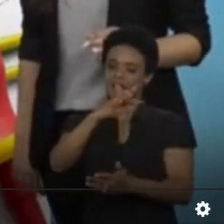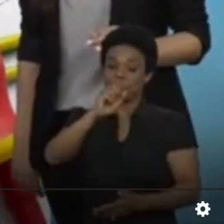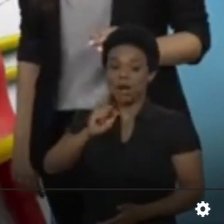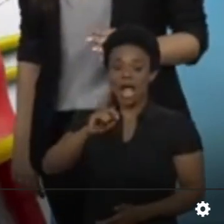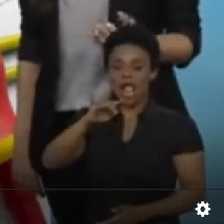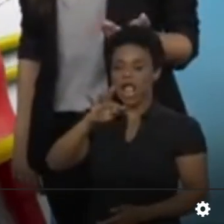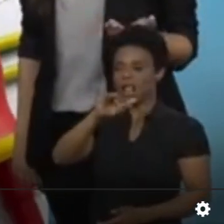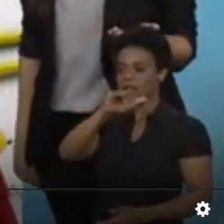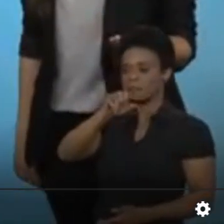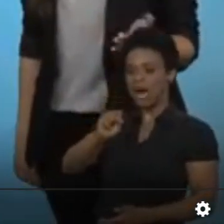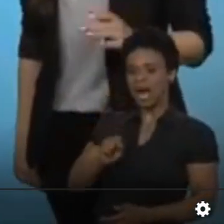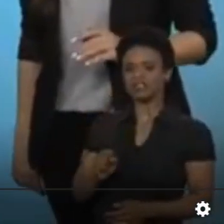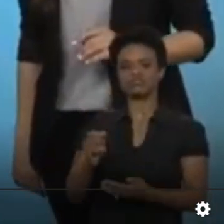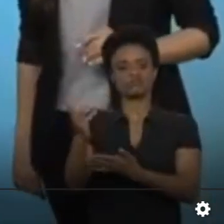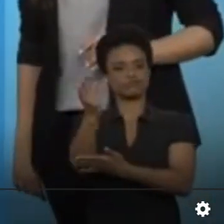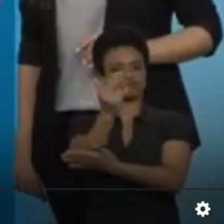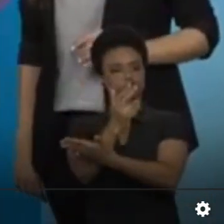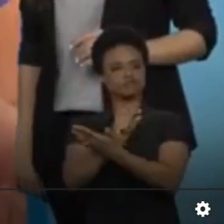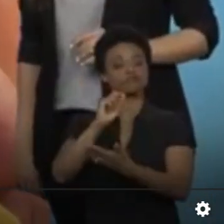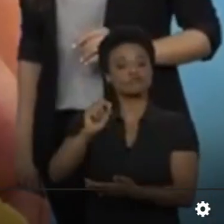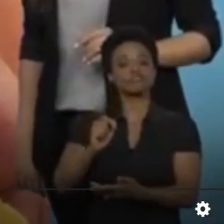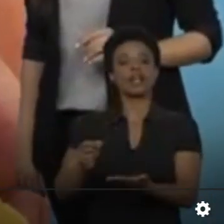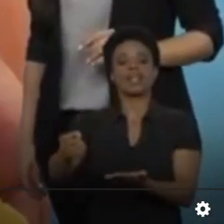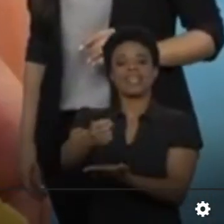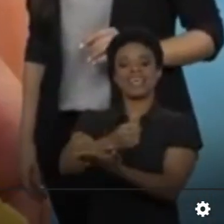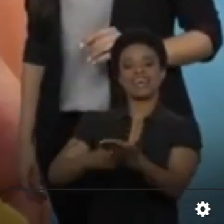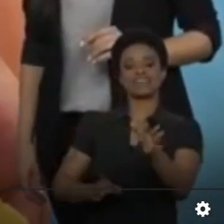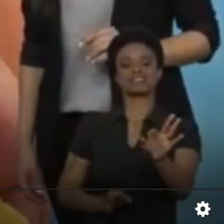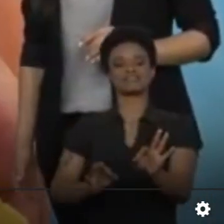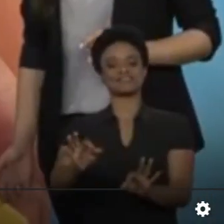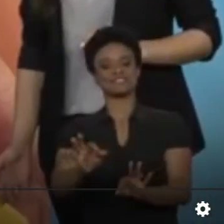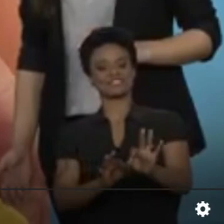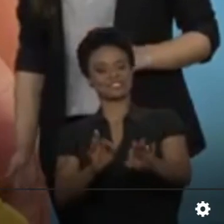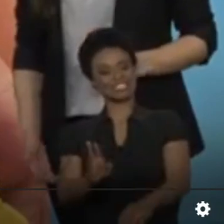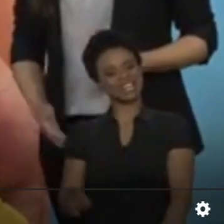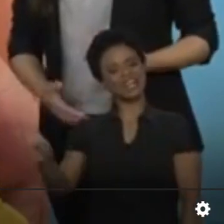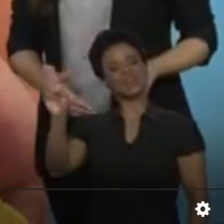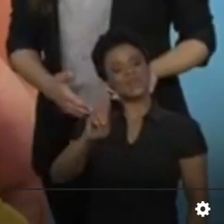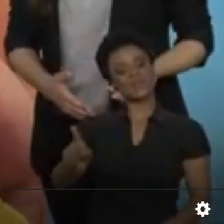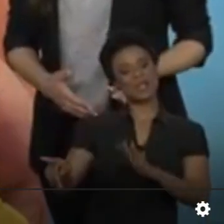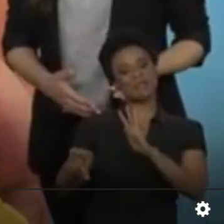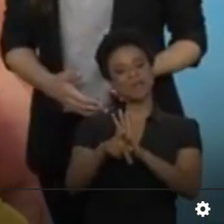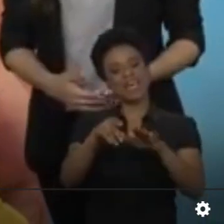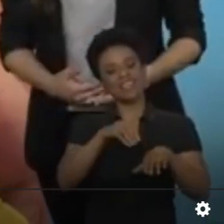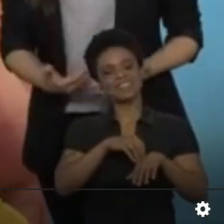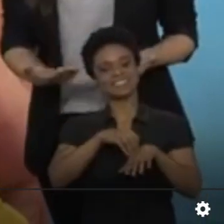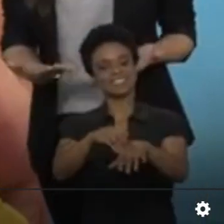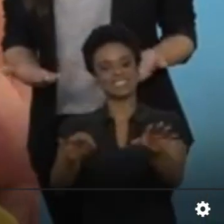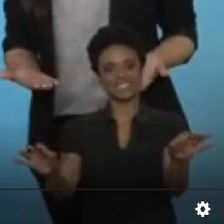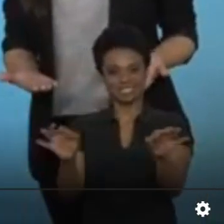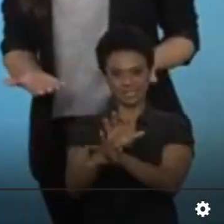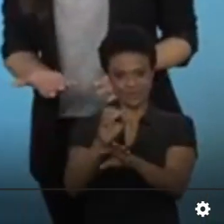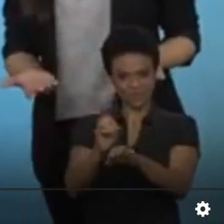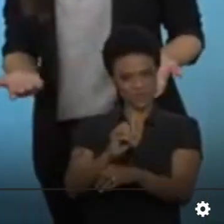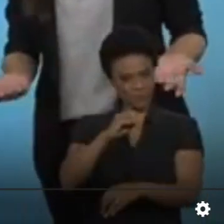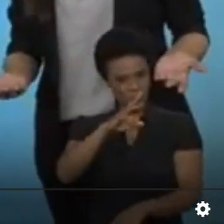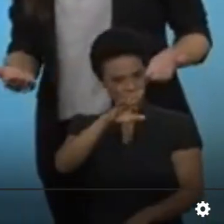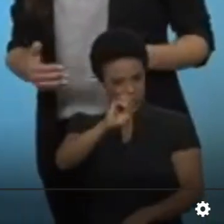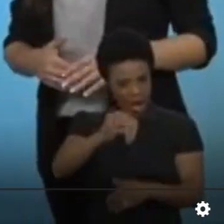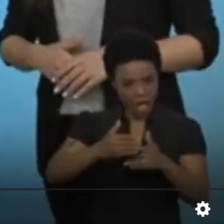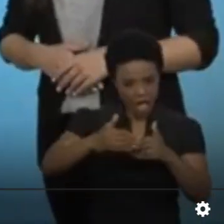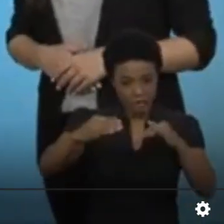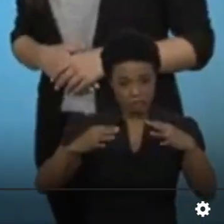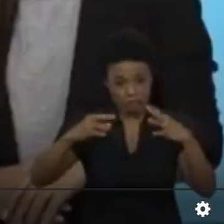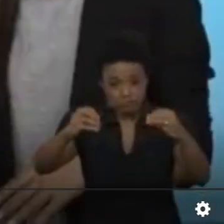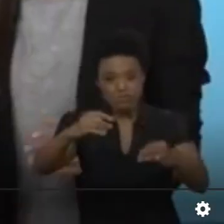diagramas elétricos, eles são a base do projeto. Além de servirem como guia na execução da obra, é a partir deles que tudo